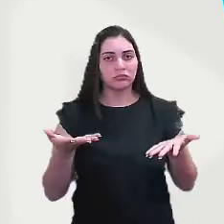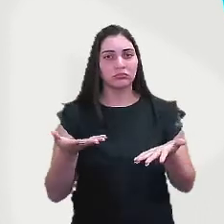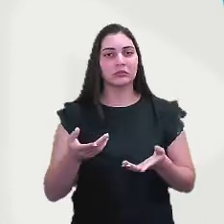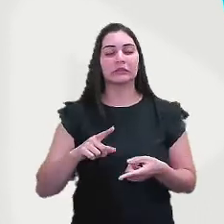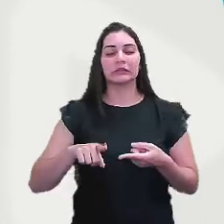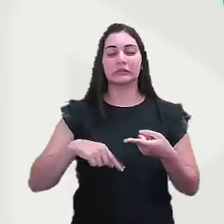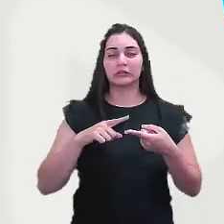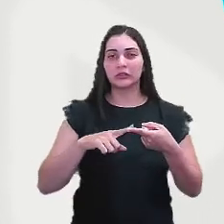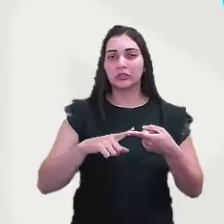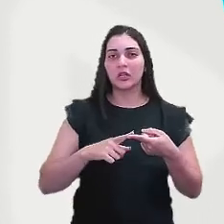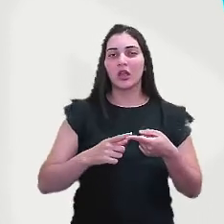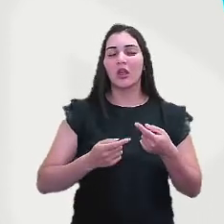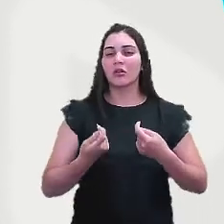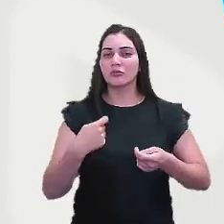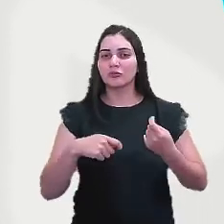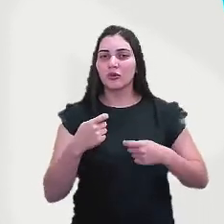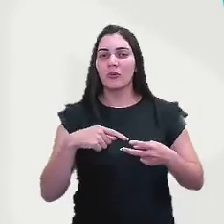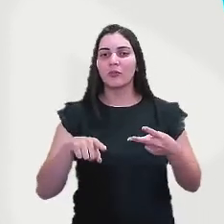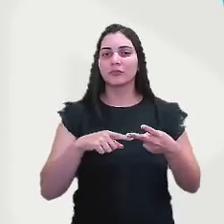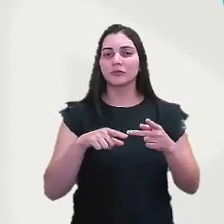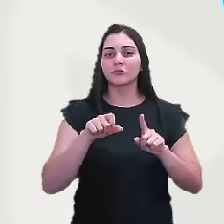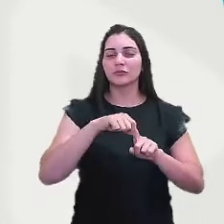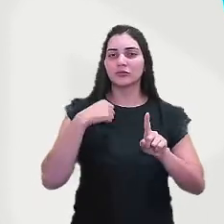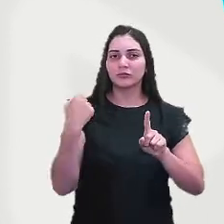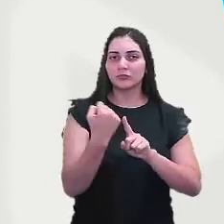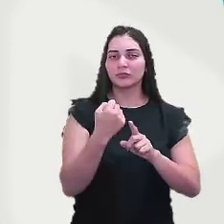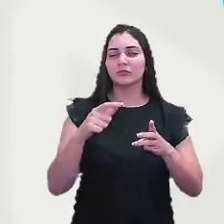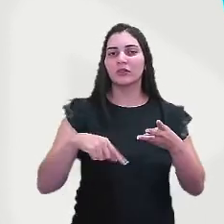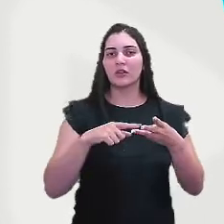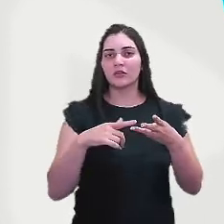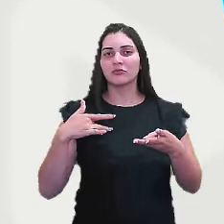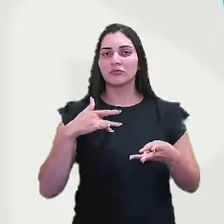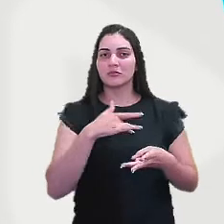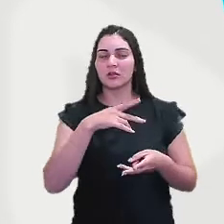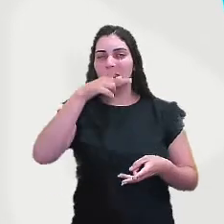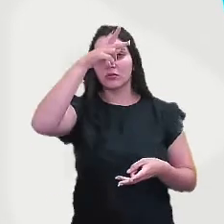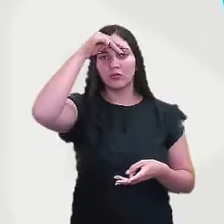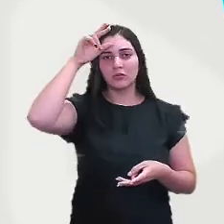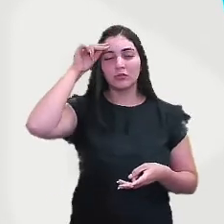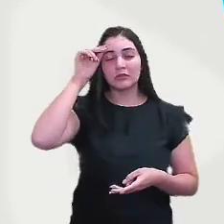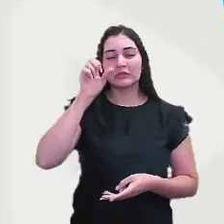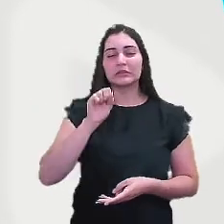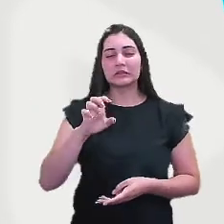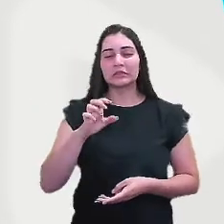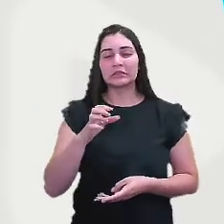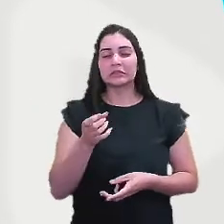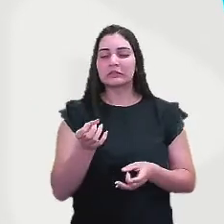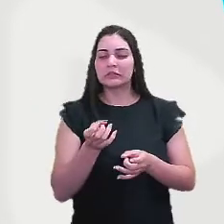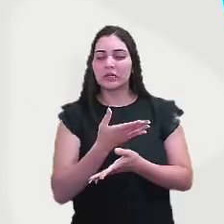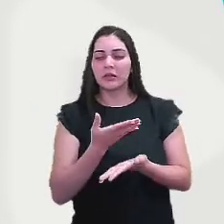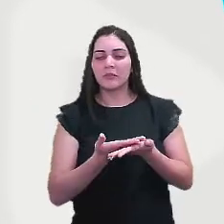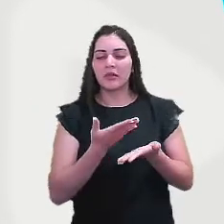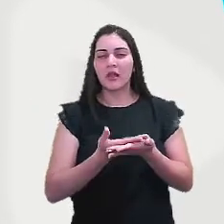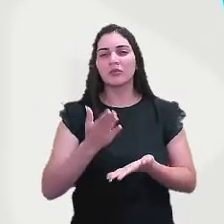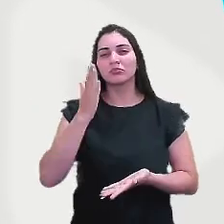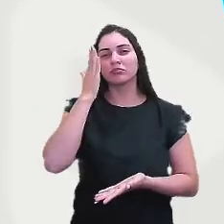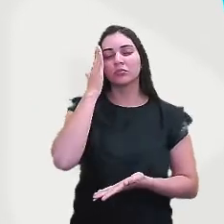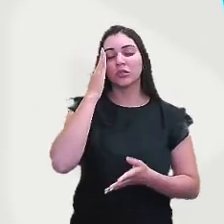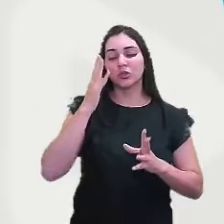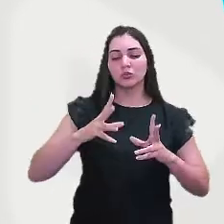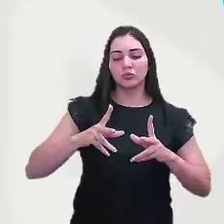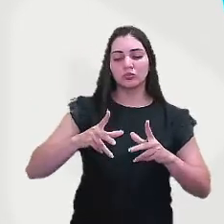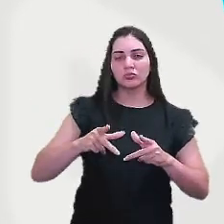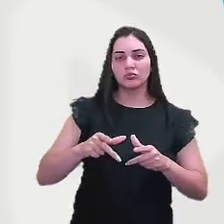Questões econômicas, sociais e de saúde pública. Se você já sair daqui metabolizando, compreendendo isso de forma